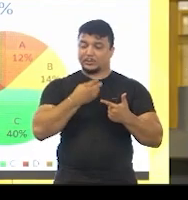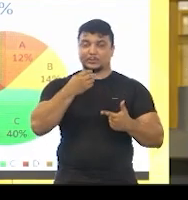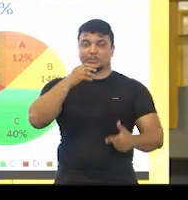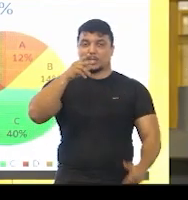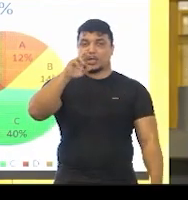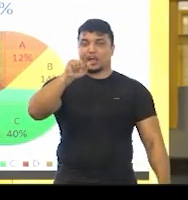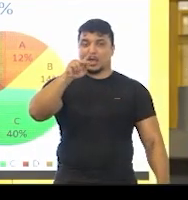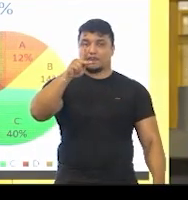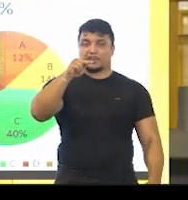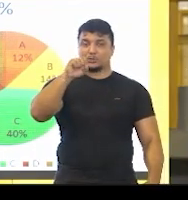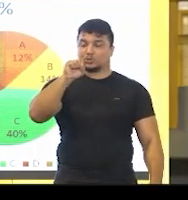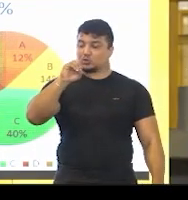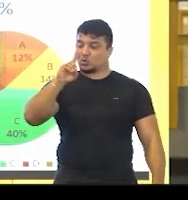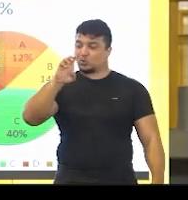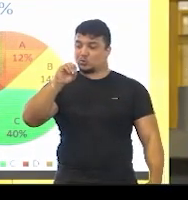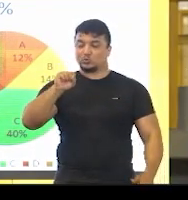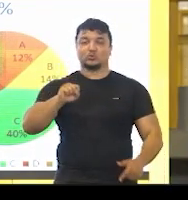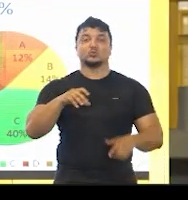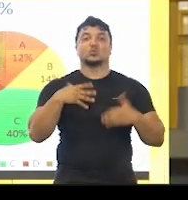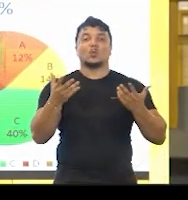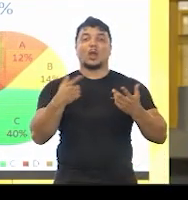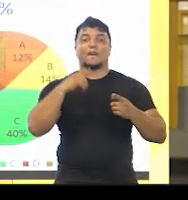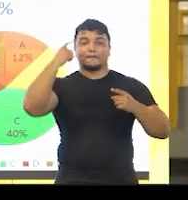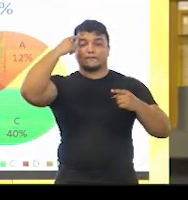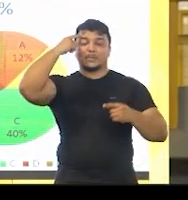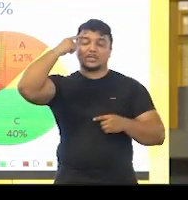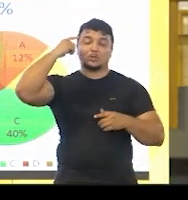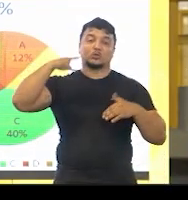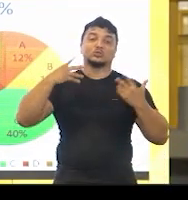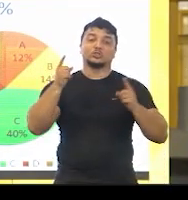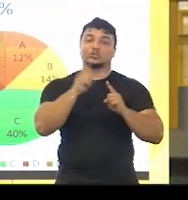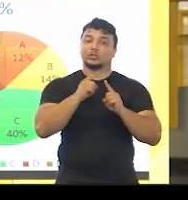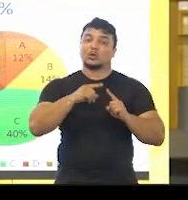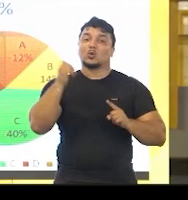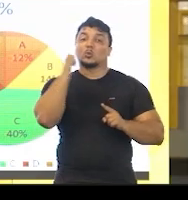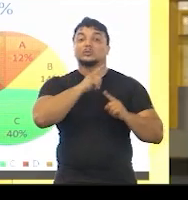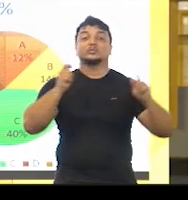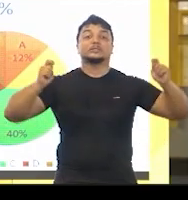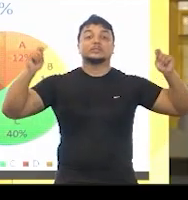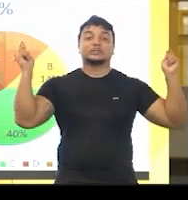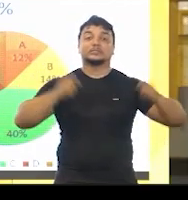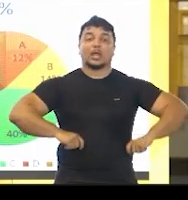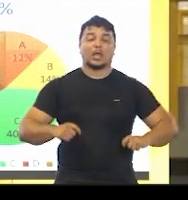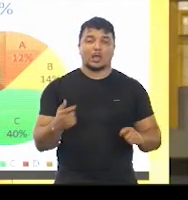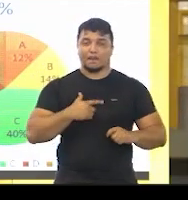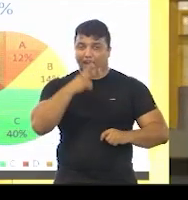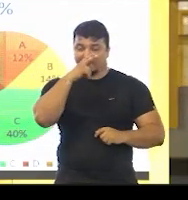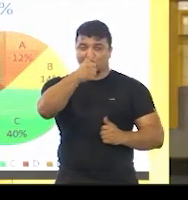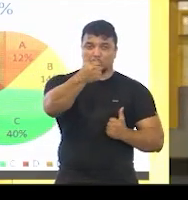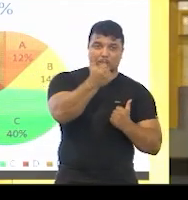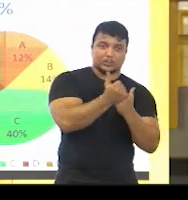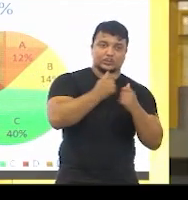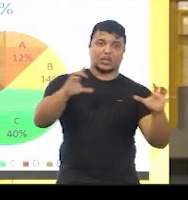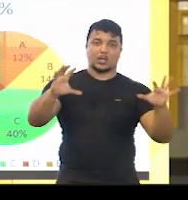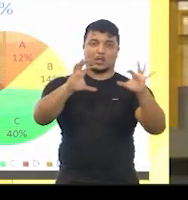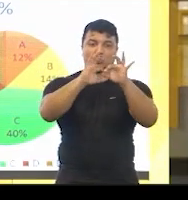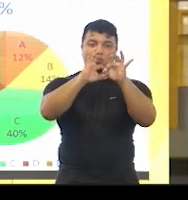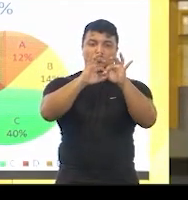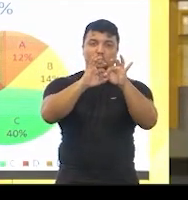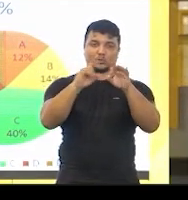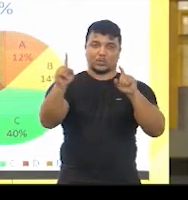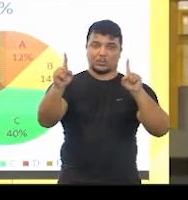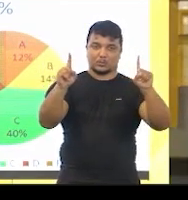os pensadores. Quais desses pensadores eles conseguiram que fortalecer